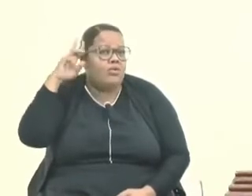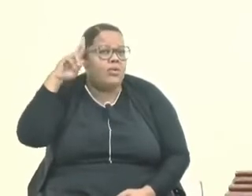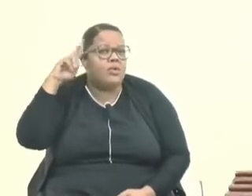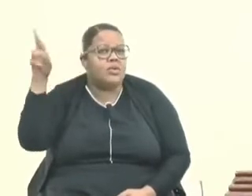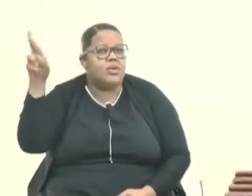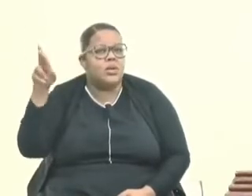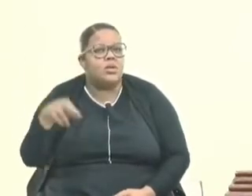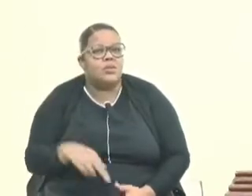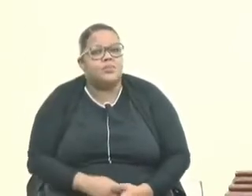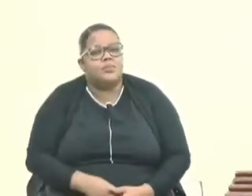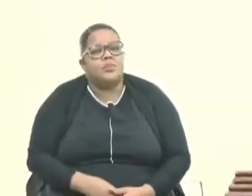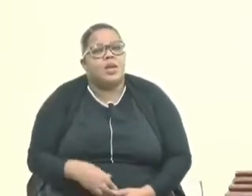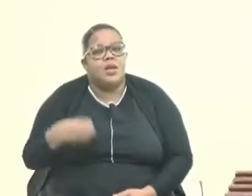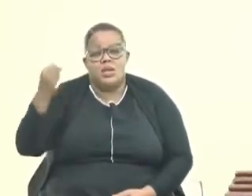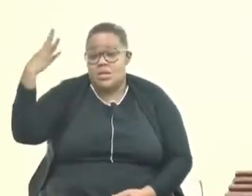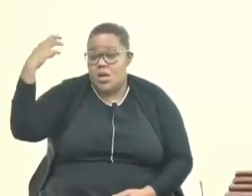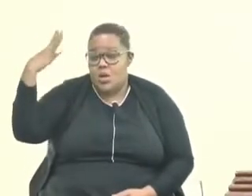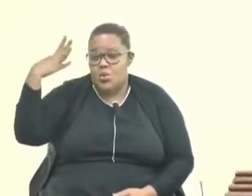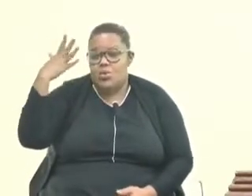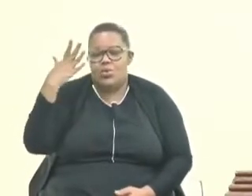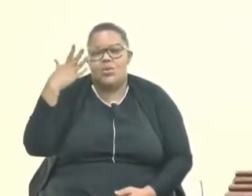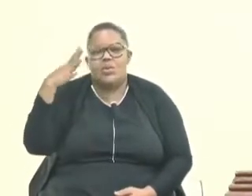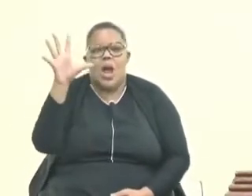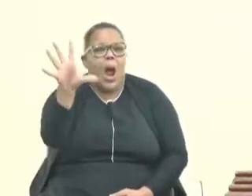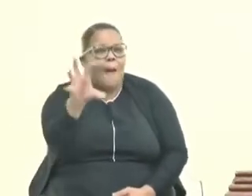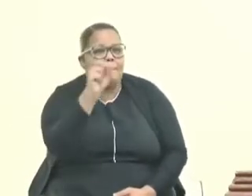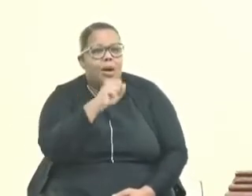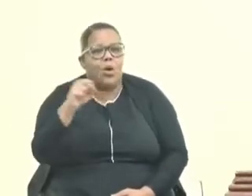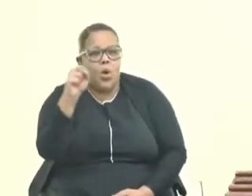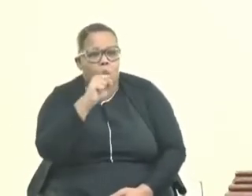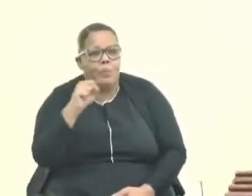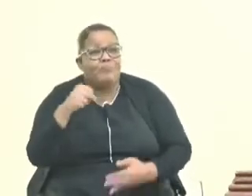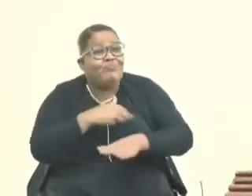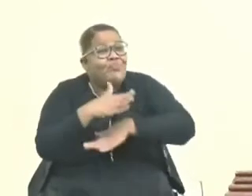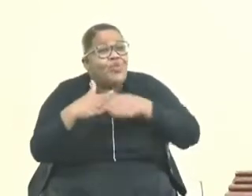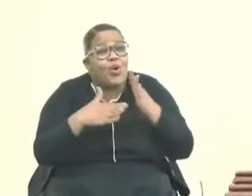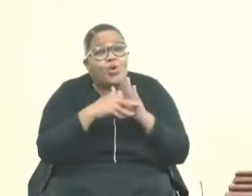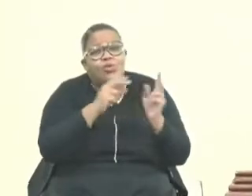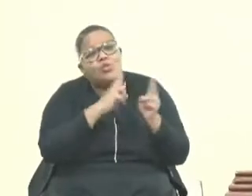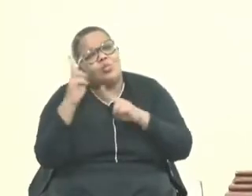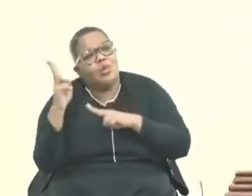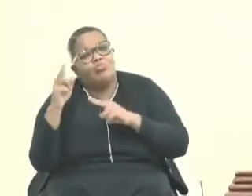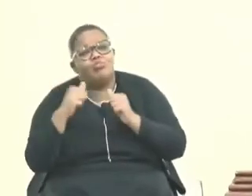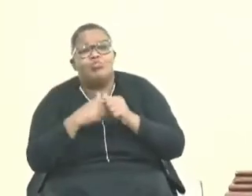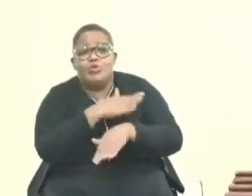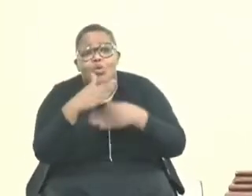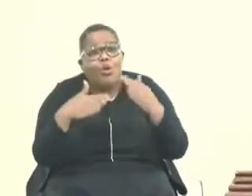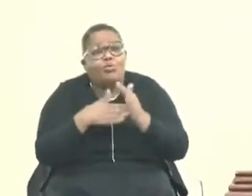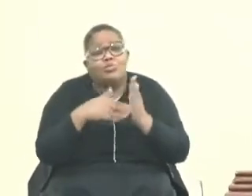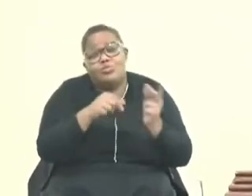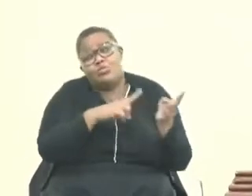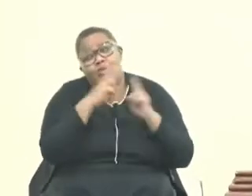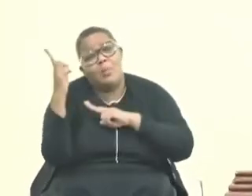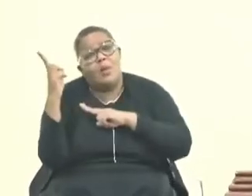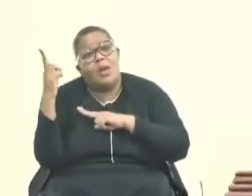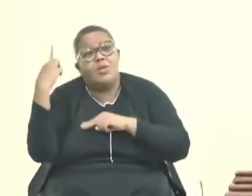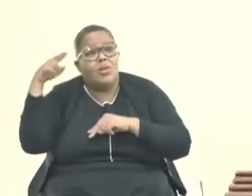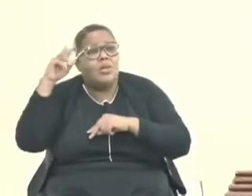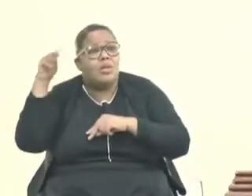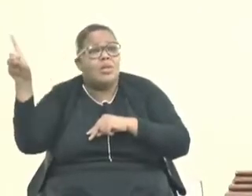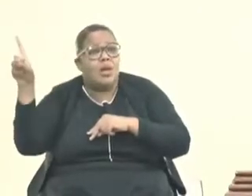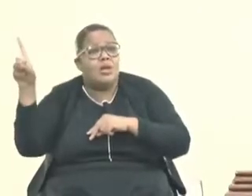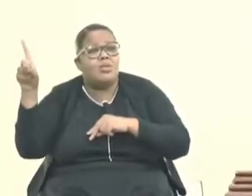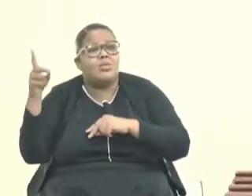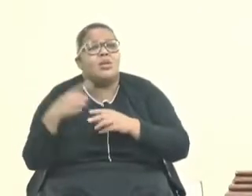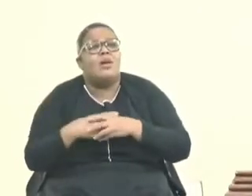lâmpada apagada todos dormiram Deus ia falar com quem te Todos estavam dormindo mas de acordo